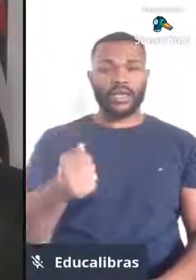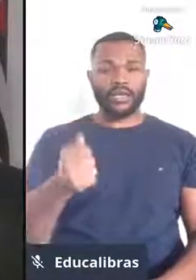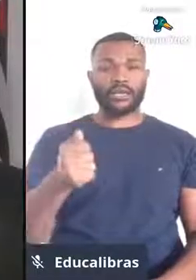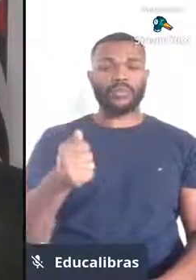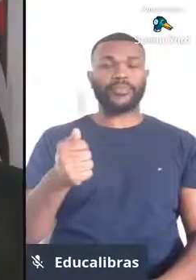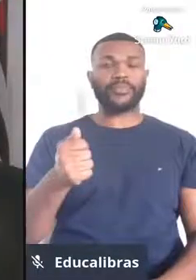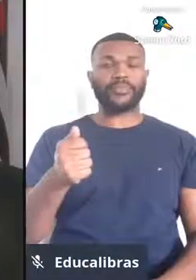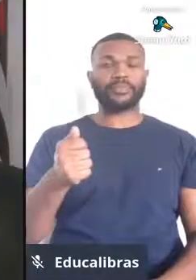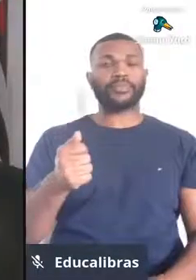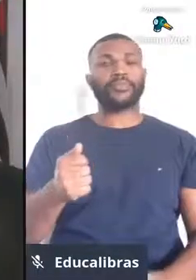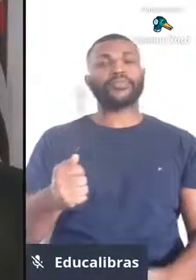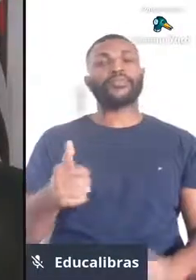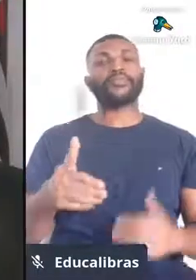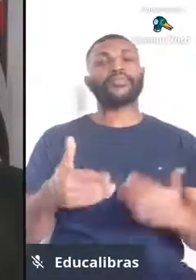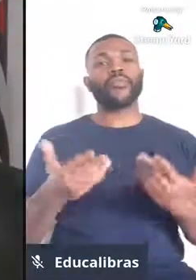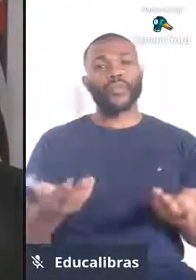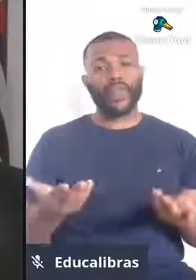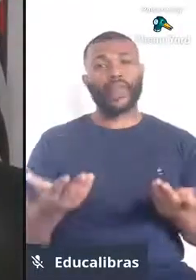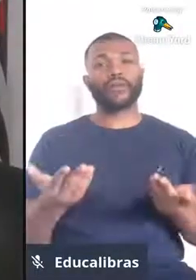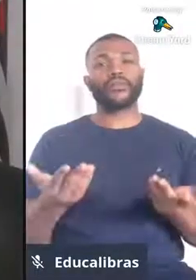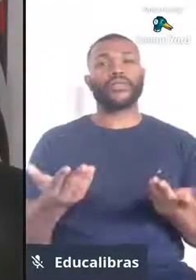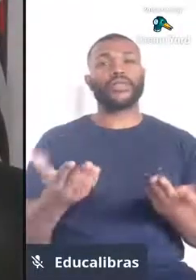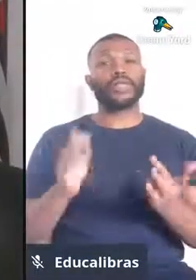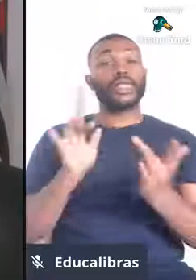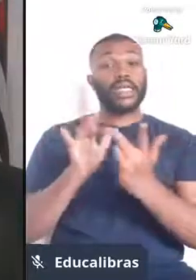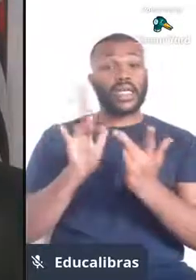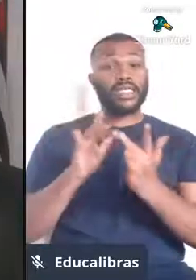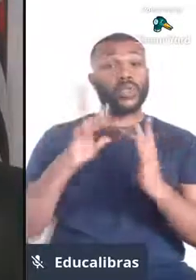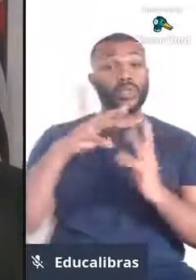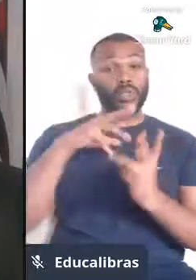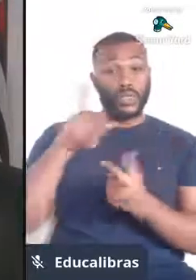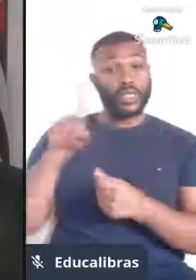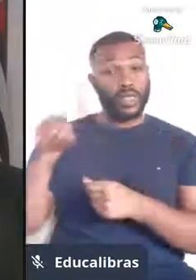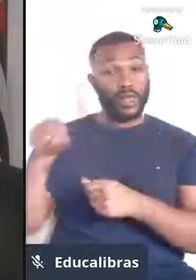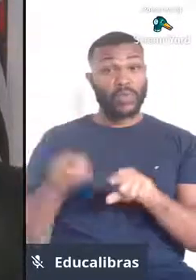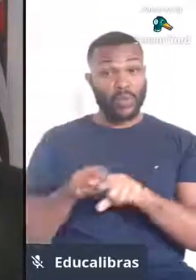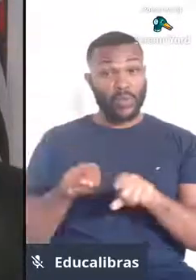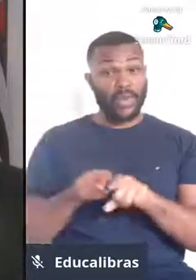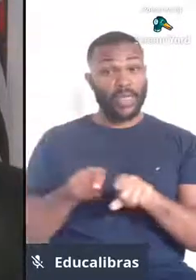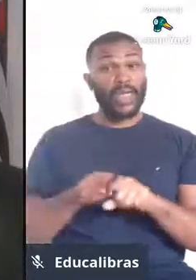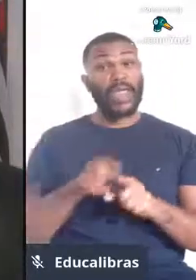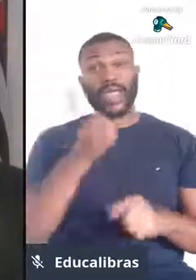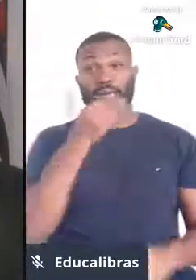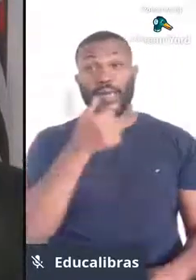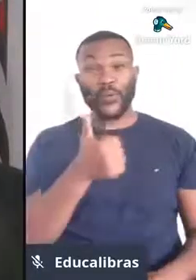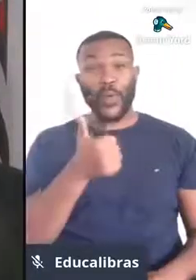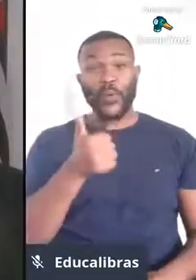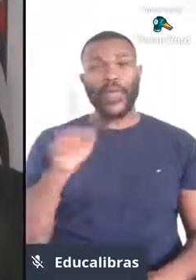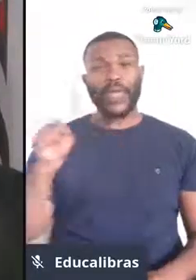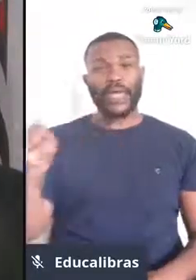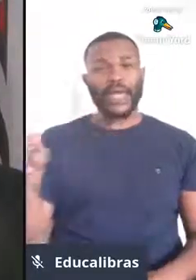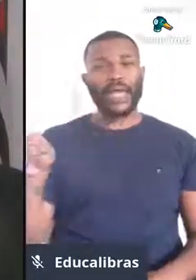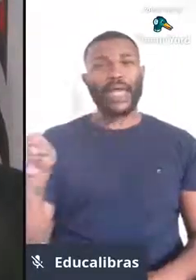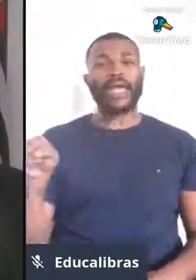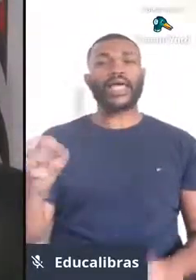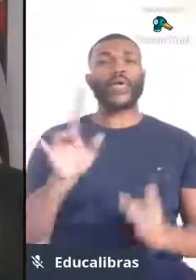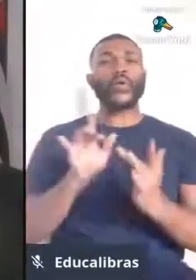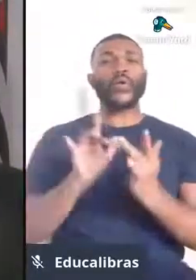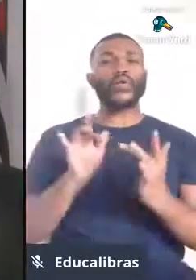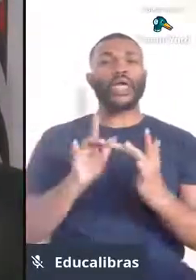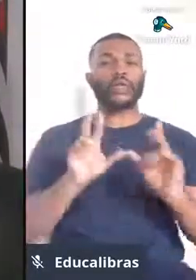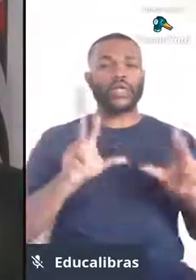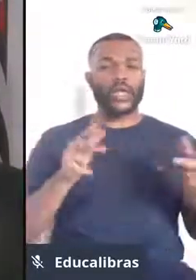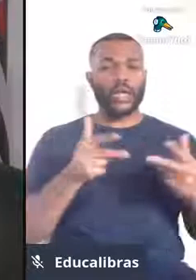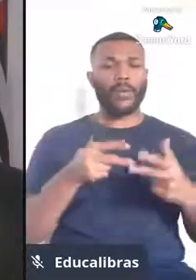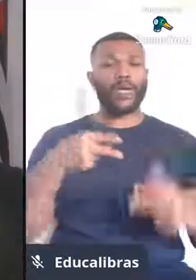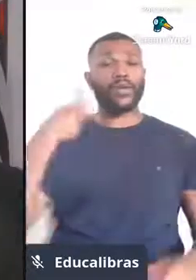Vamos estar... Relações Internacionais também, ela, hein? Que bom. À frente de Relações Internacionais da Câmara dos Vereadores,